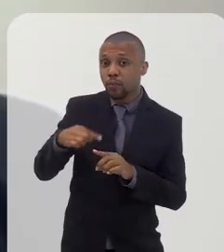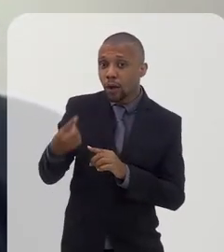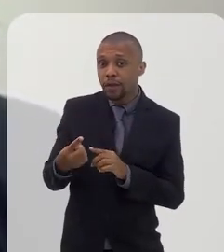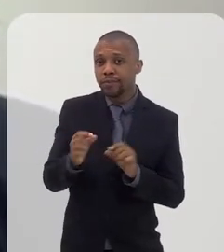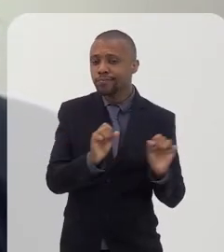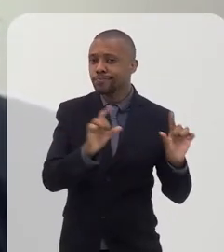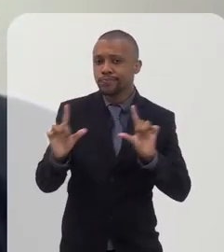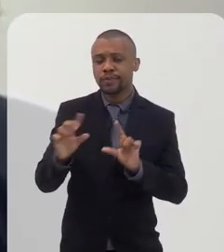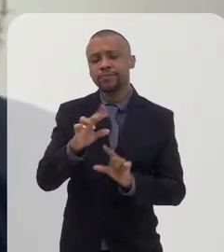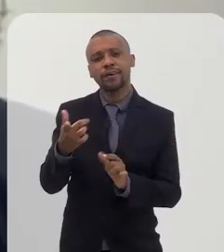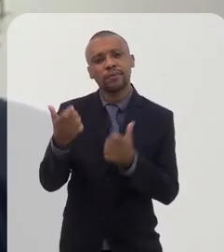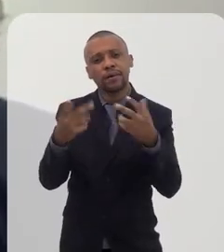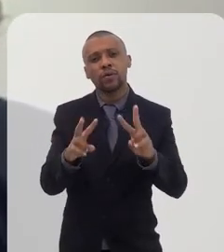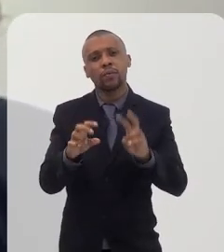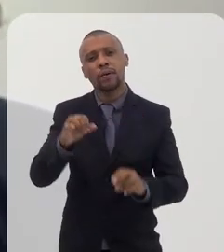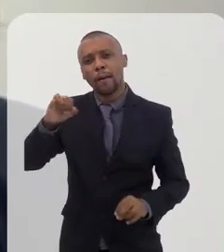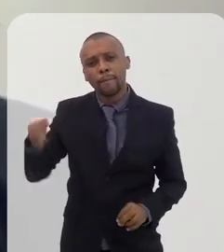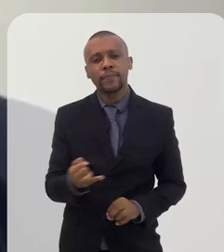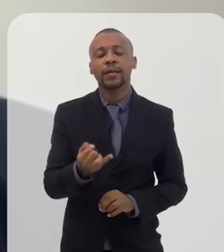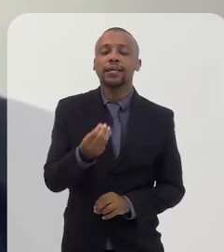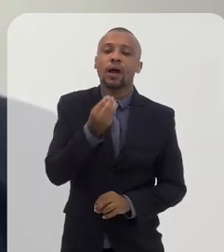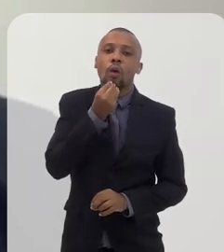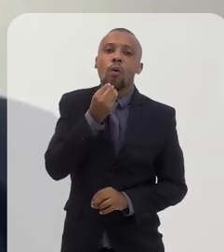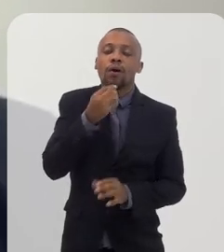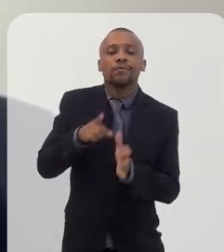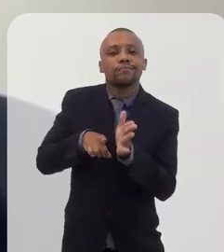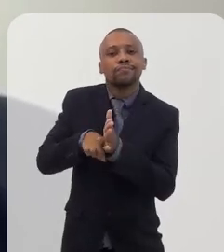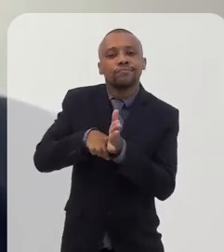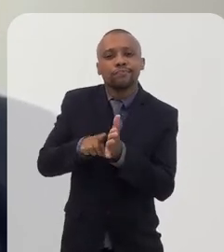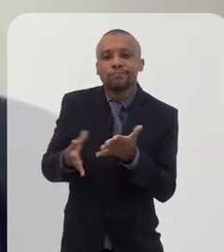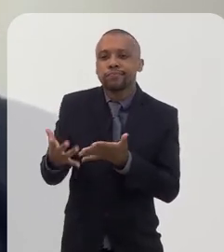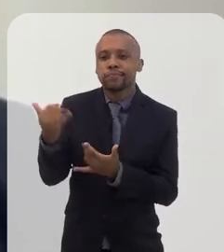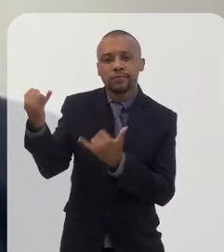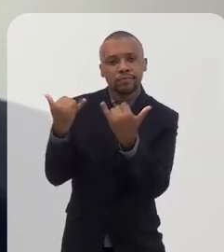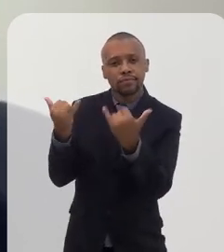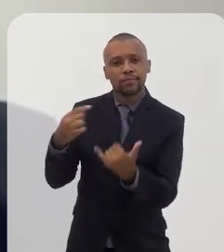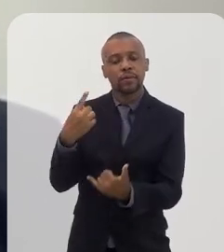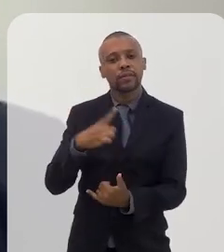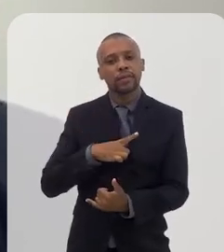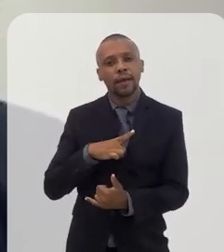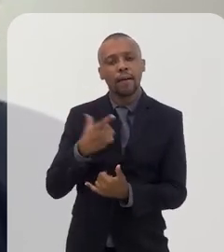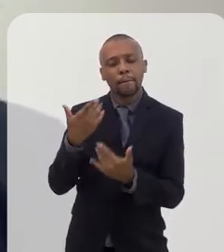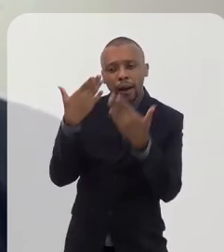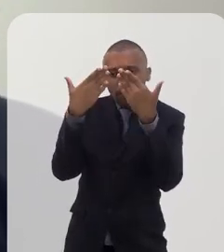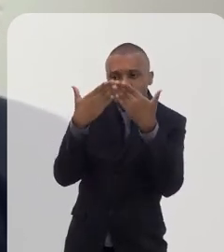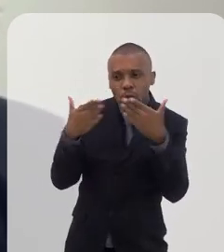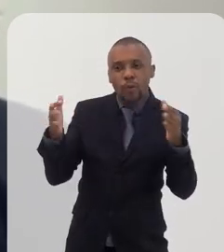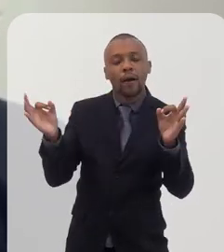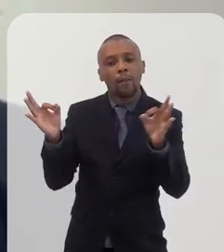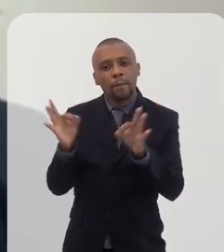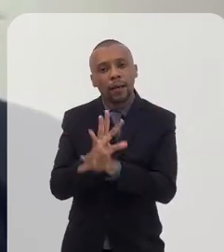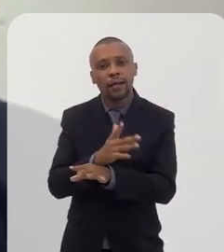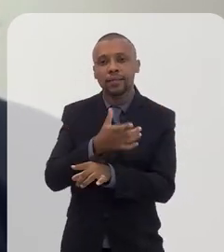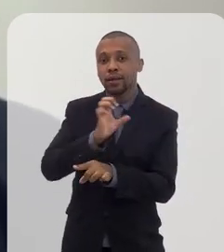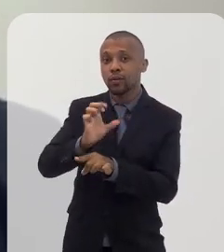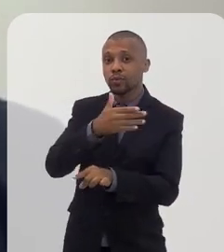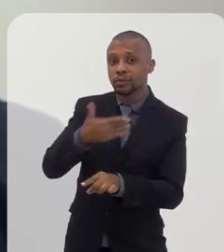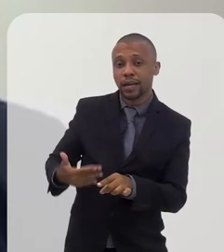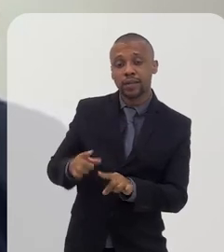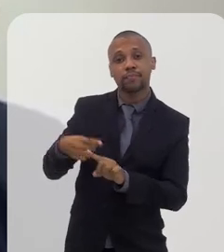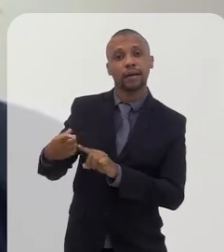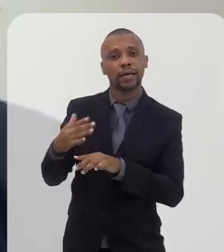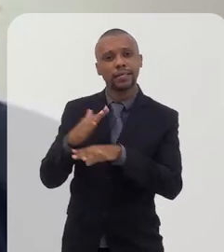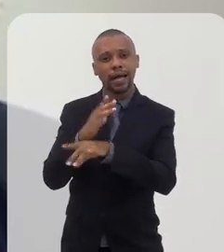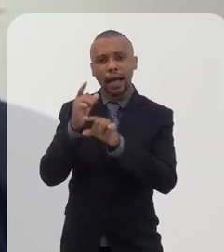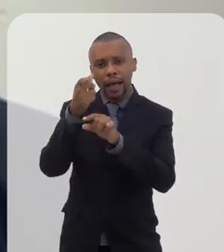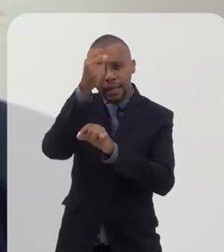vamos falar um pouquinho mais sobre como aproveitar essa oportunidade de levantamento de informações para a gente ter uma visão mais completa do estado